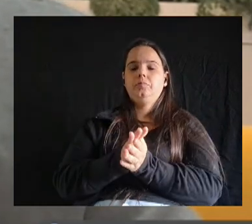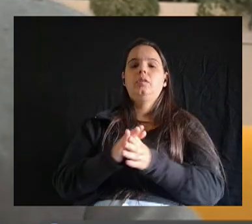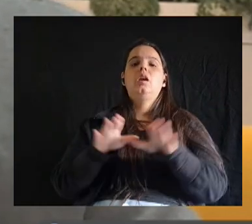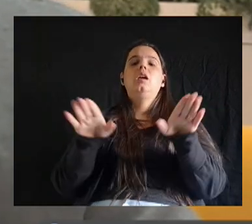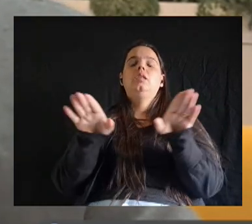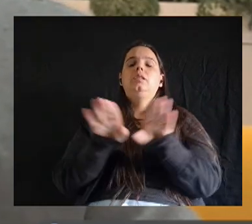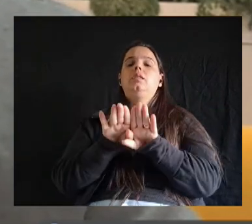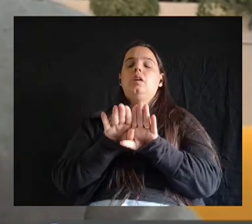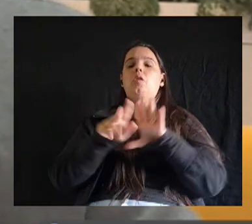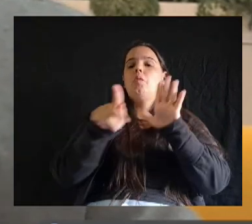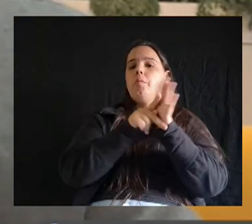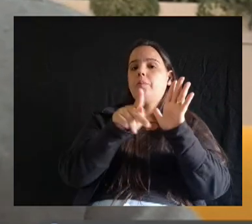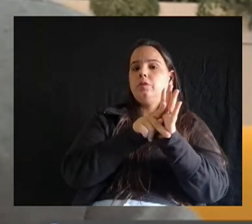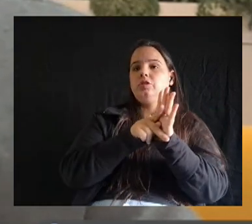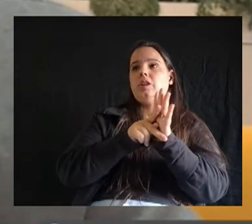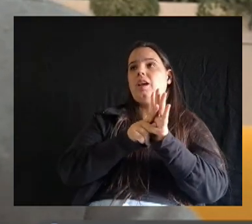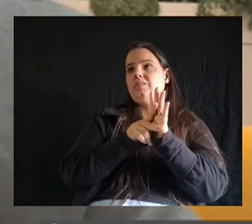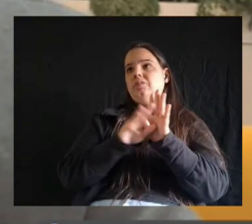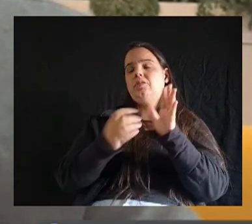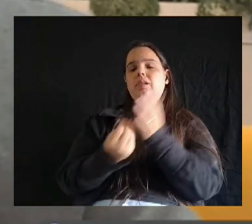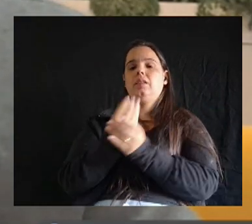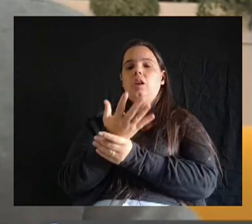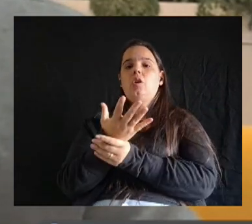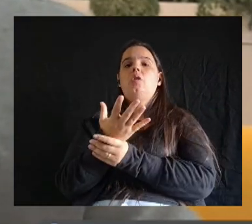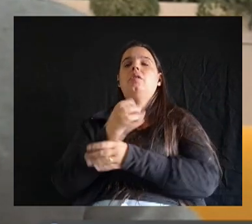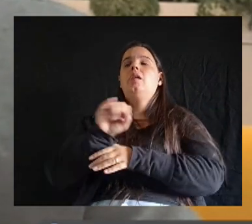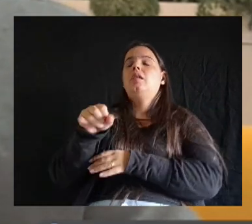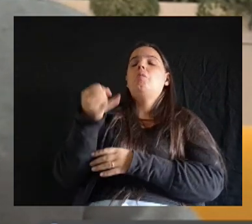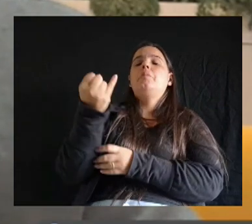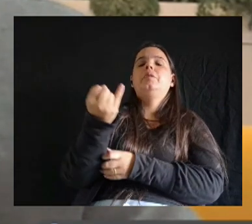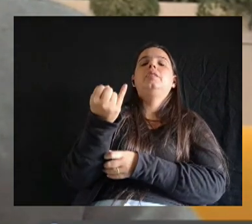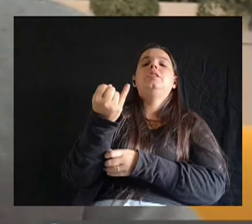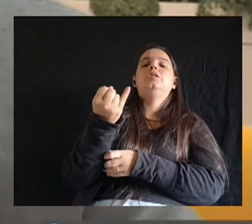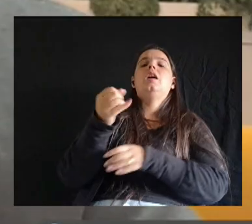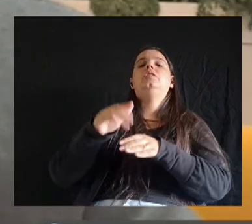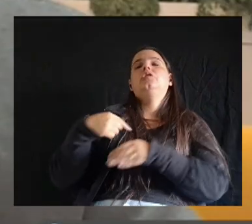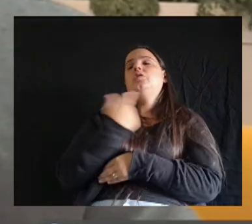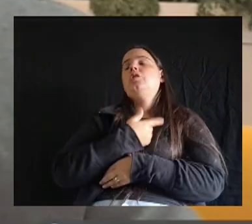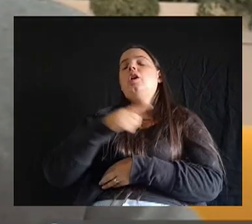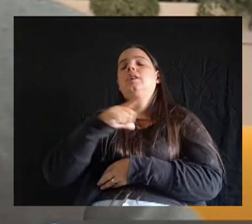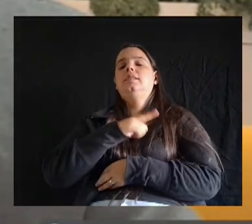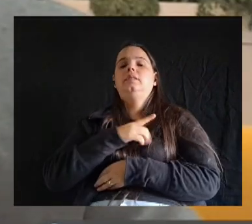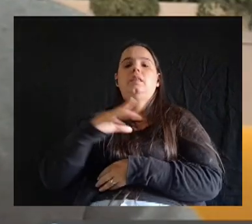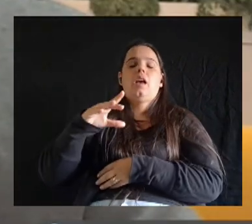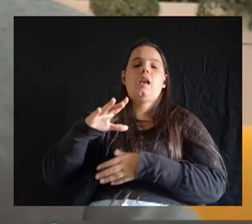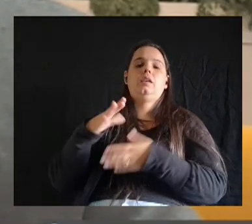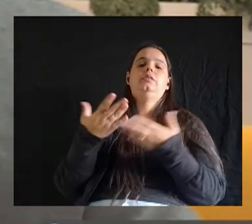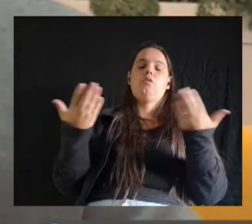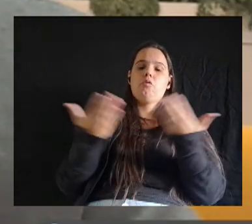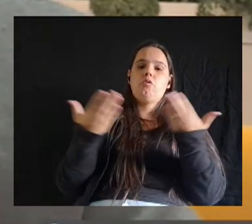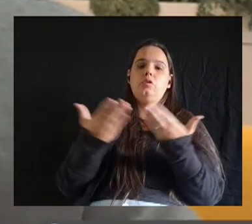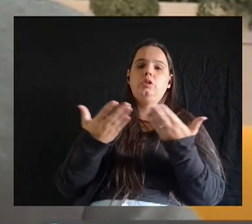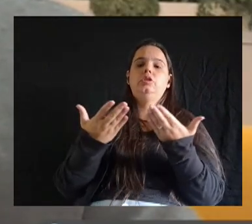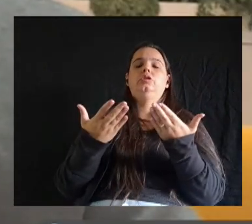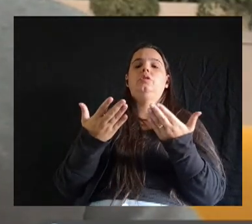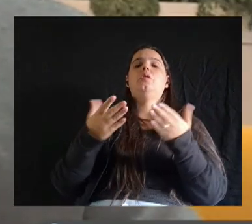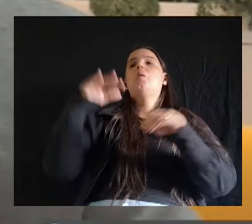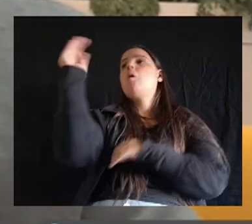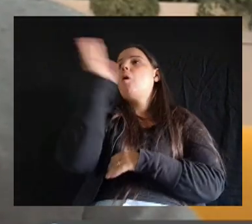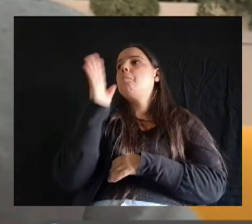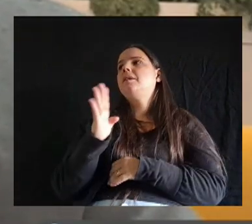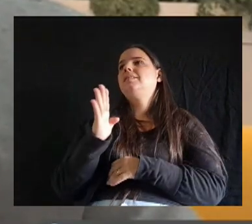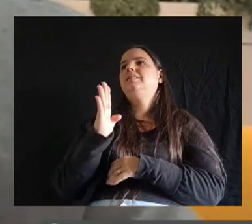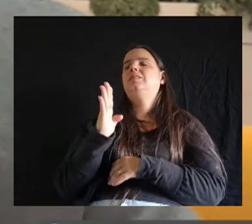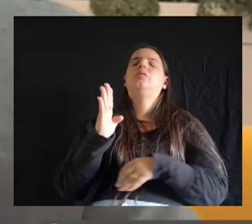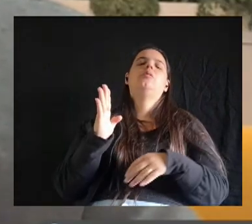dessa visão da oportunidade que nós temos hoje para posicionar o Brasil como um ator importante